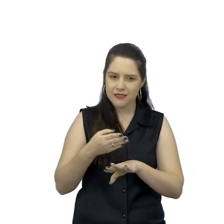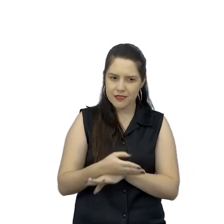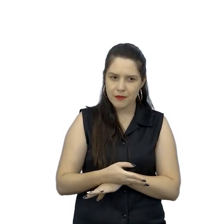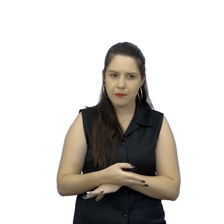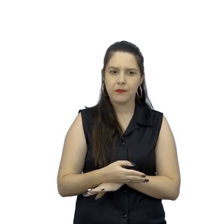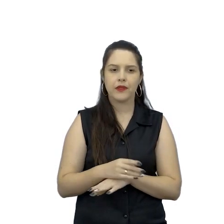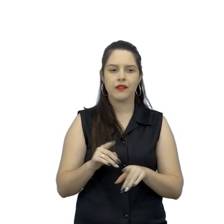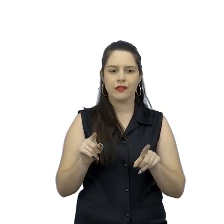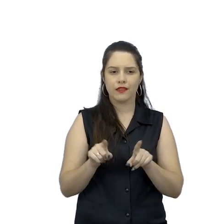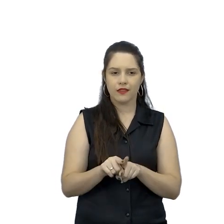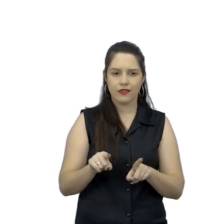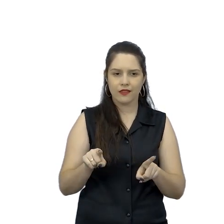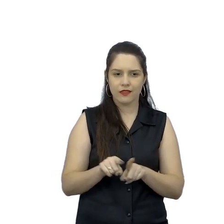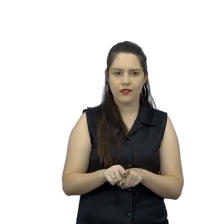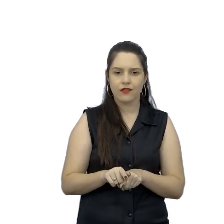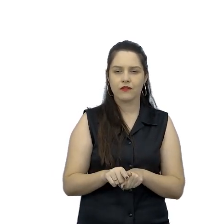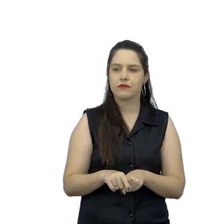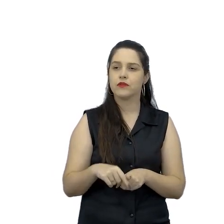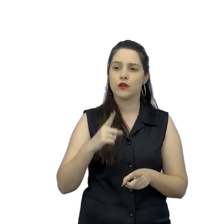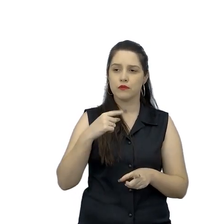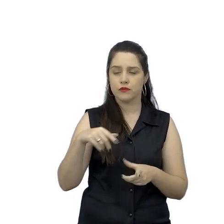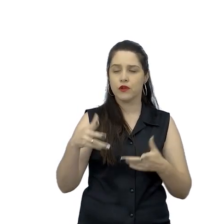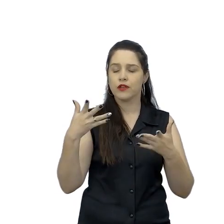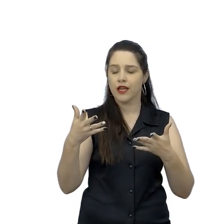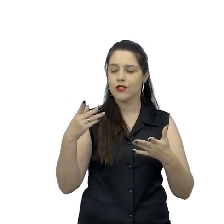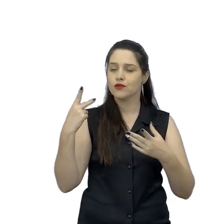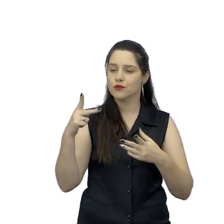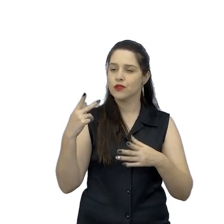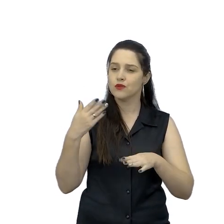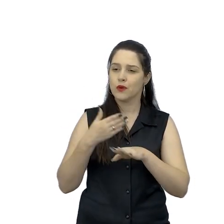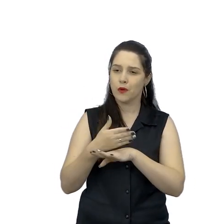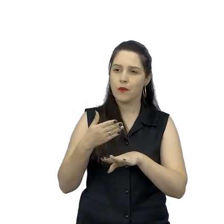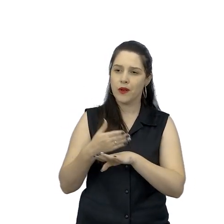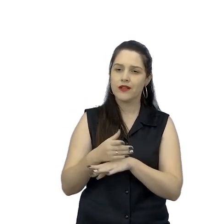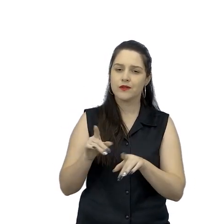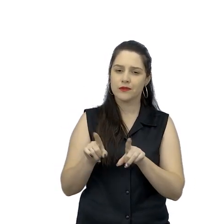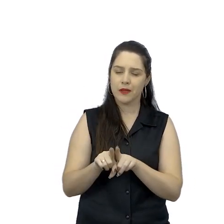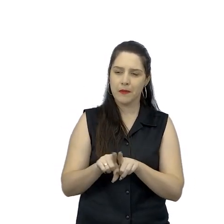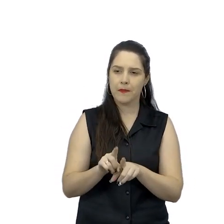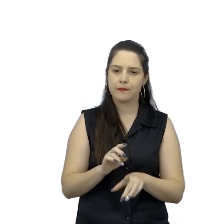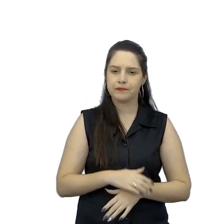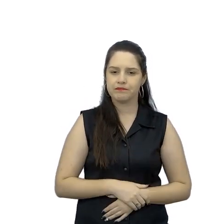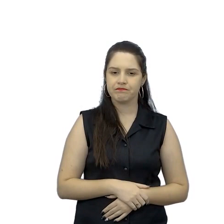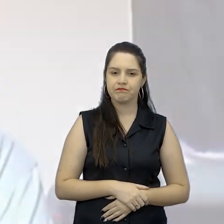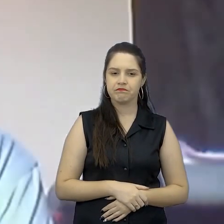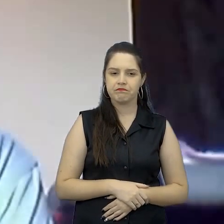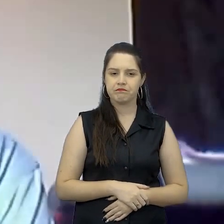enquete, nós contamos muito com a sua colaboração, tá?